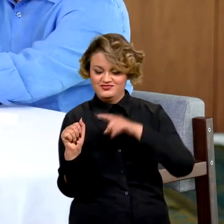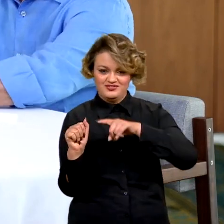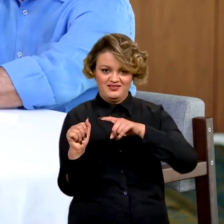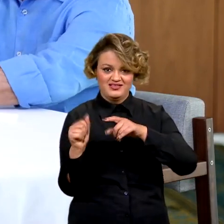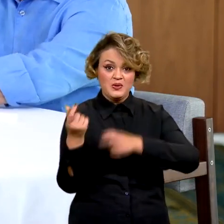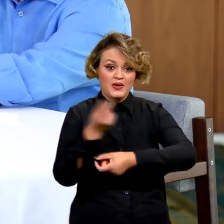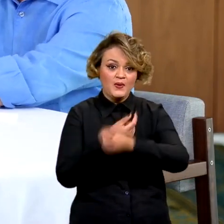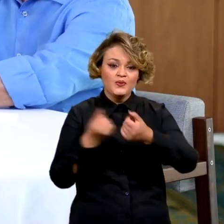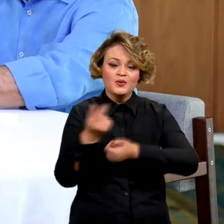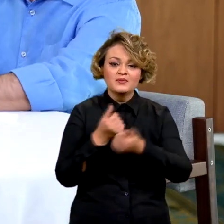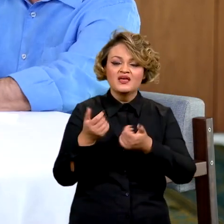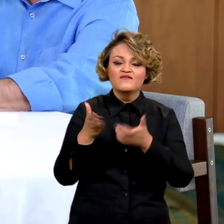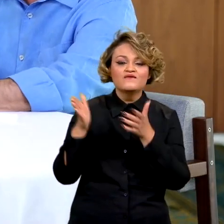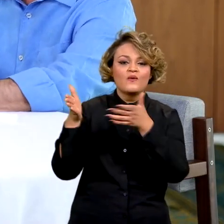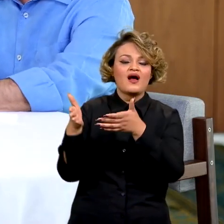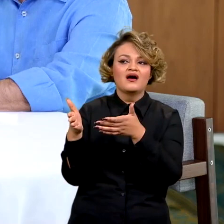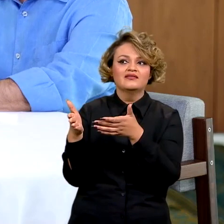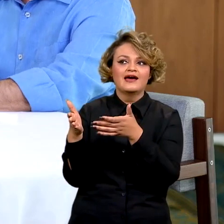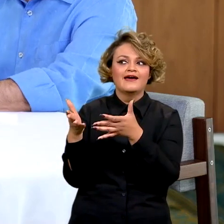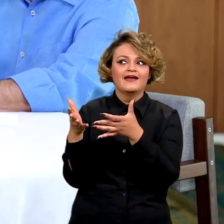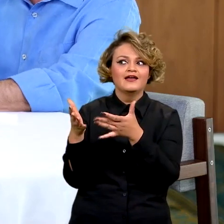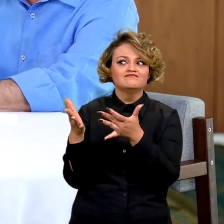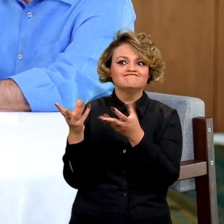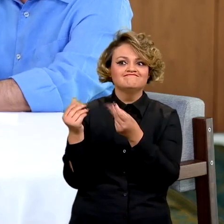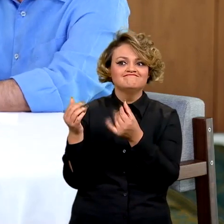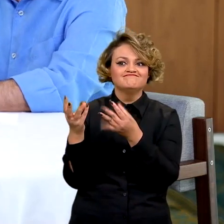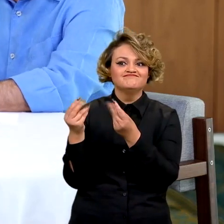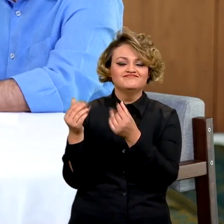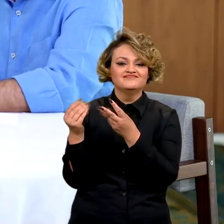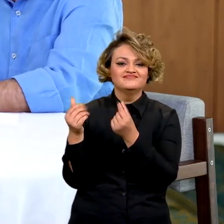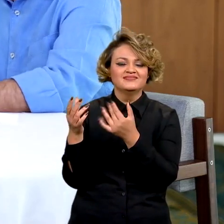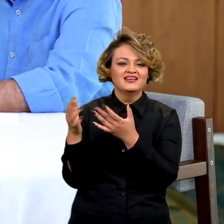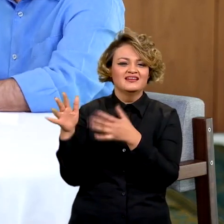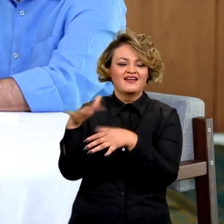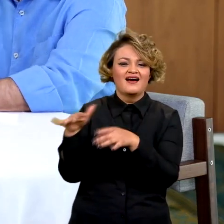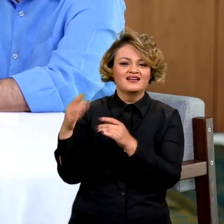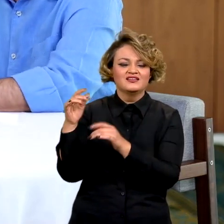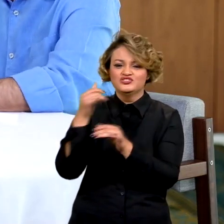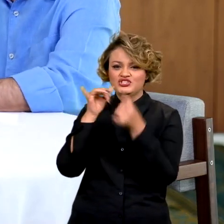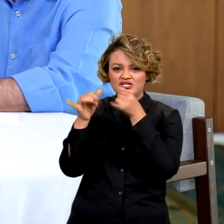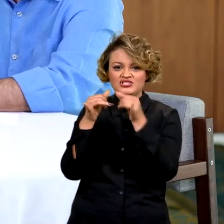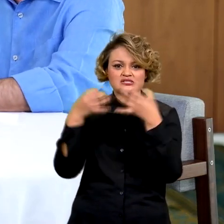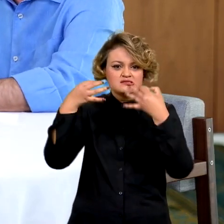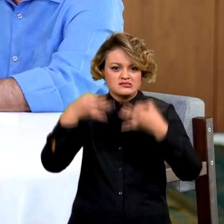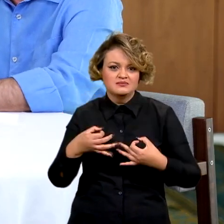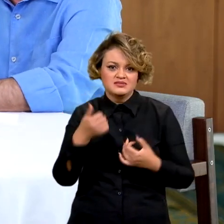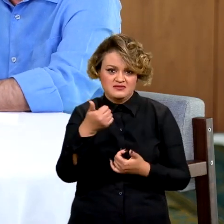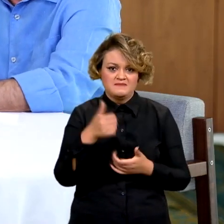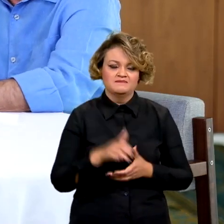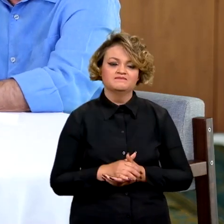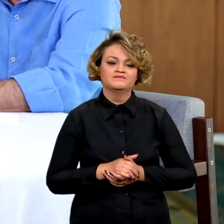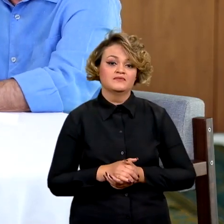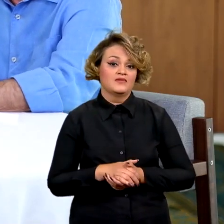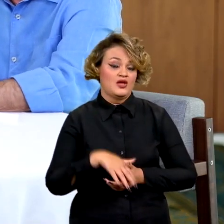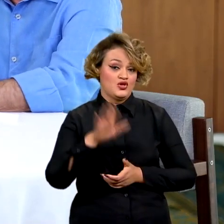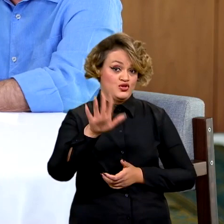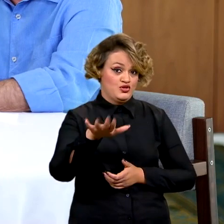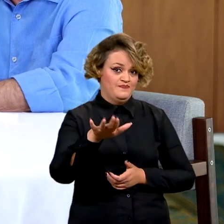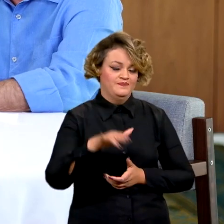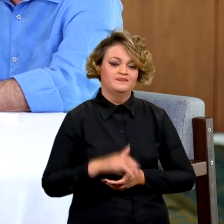gerar um pouquinho em direção já uma coisa com um uso de energia mais correto atenção numa